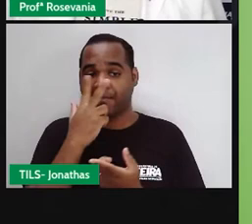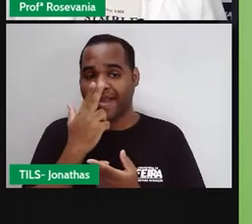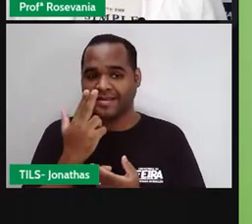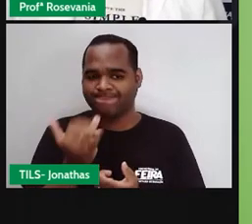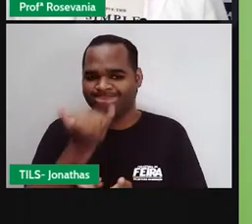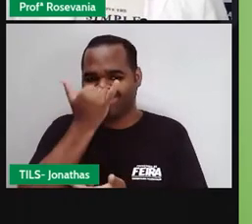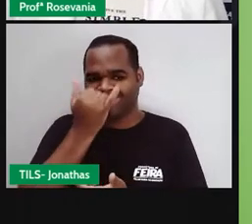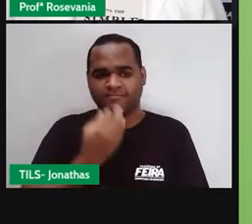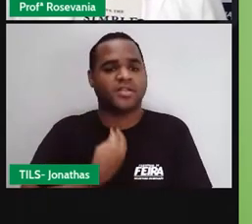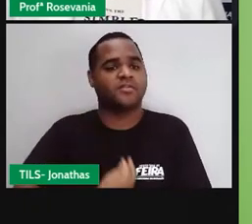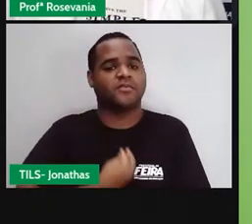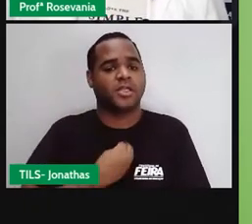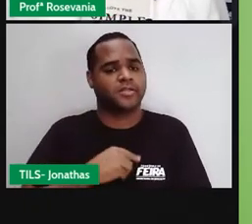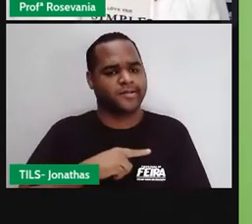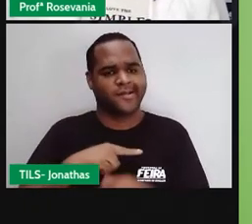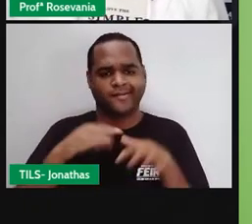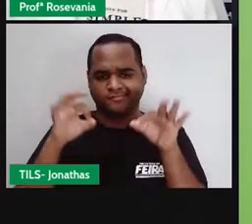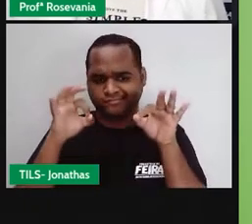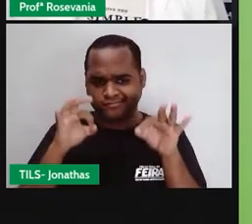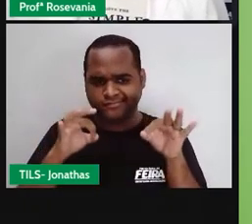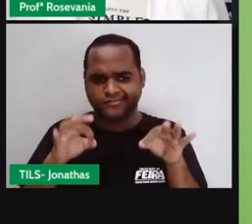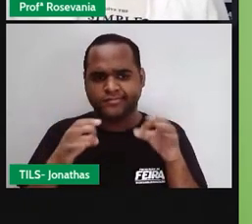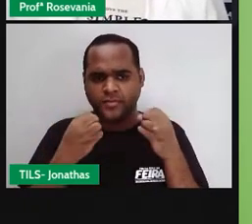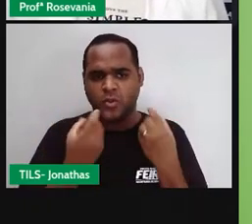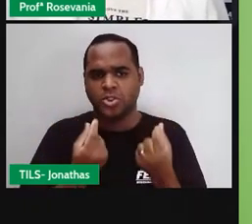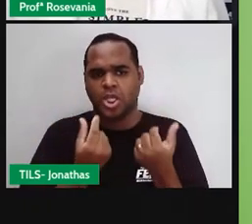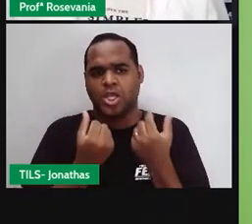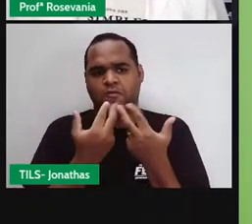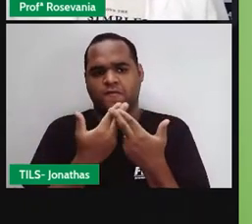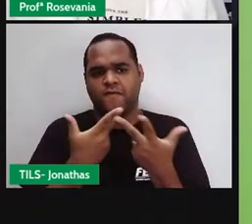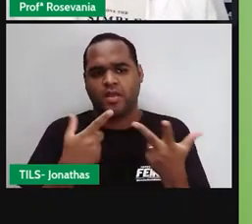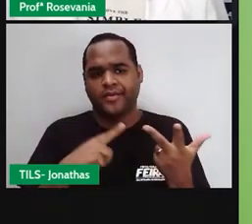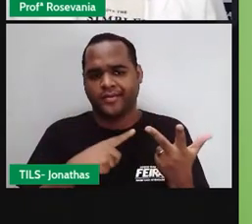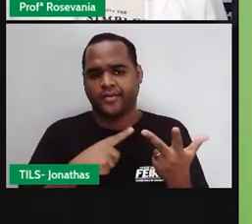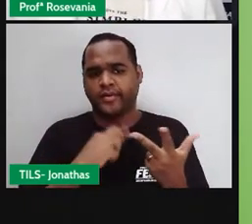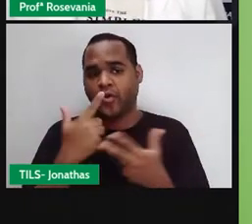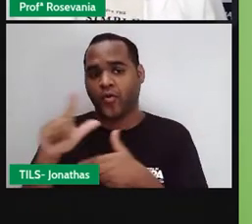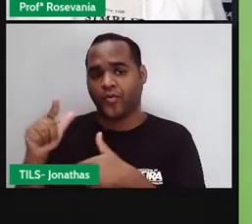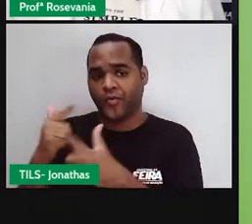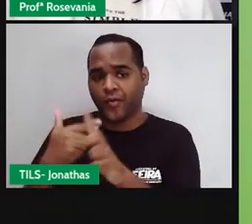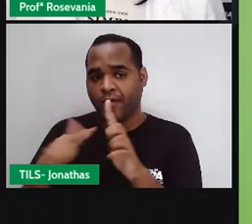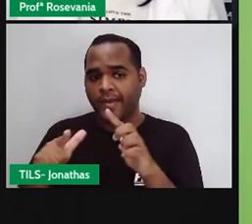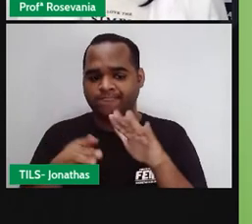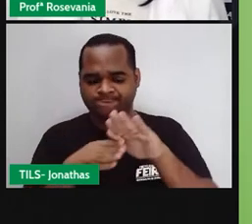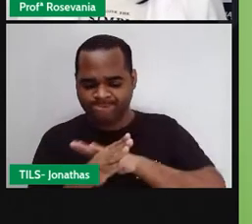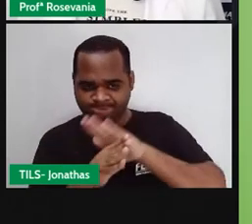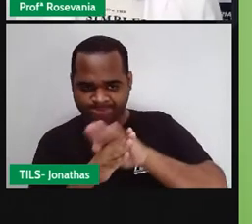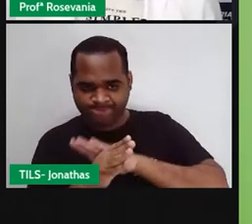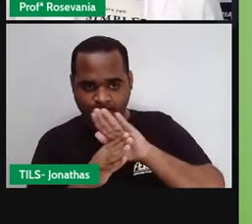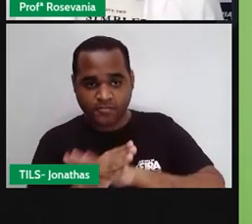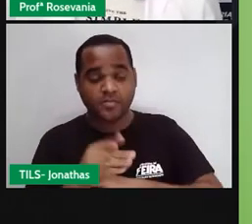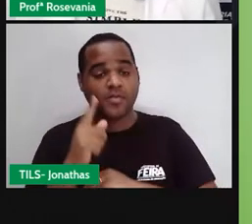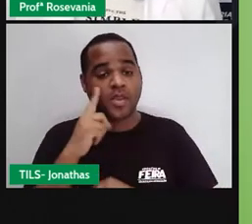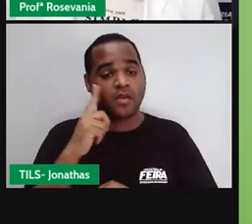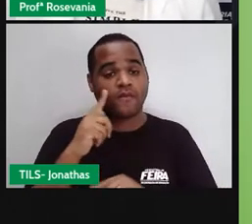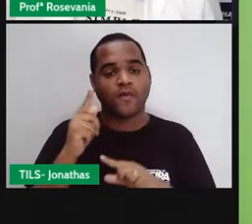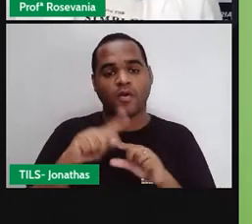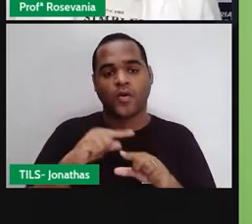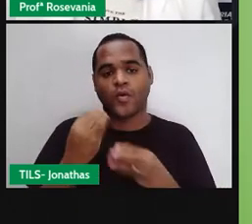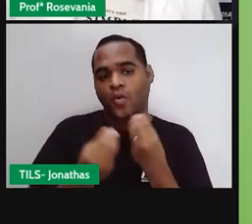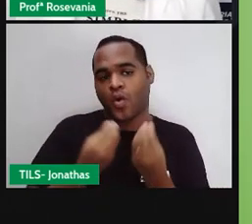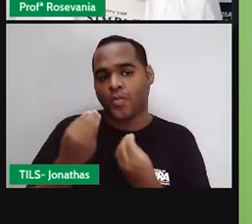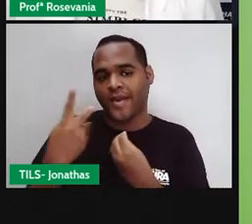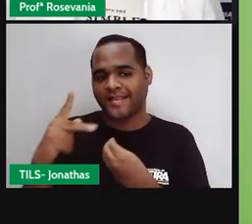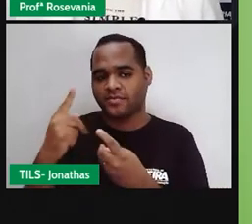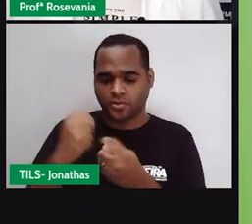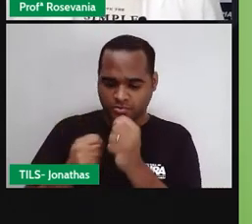de vida que eles tinham. E aí veio as medidas intervencionistas, né, que foi um processo lento, se recuperar uma economia